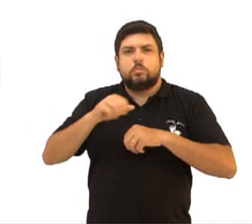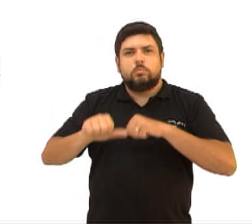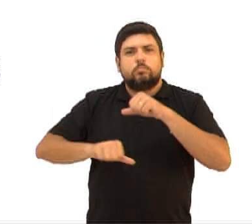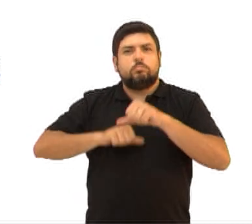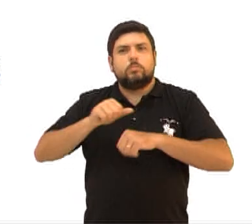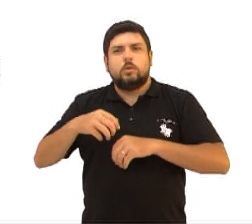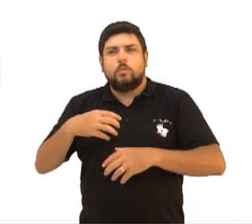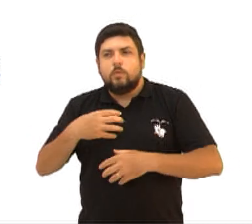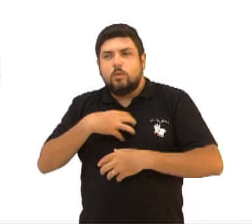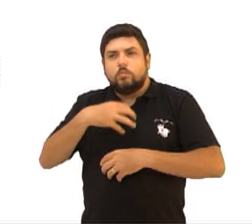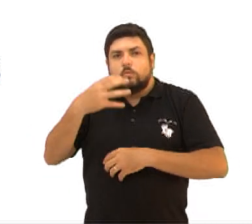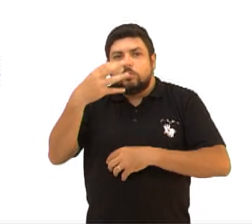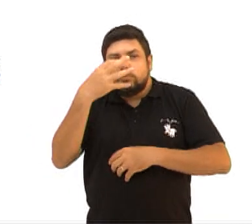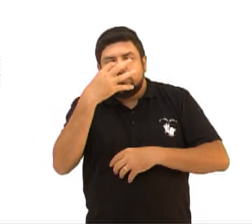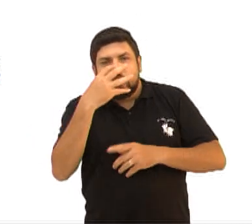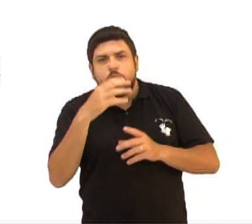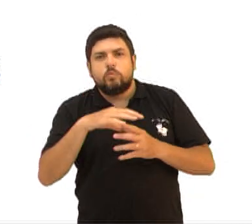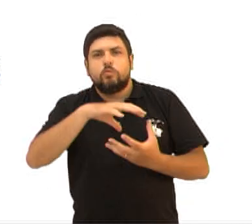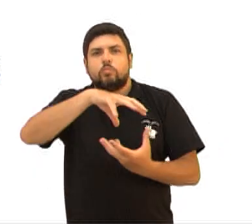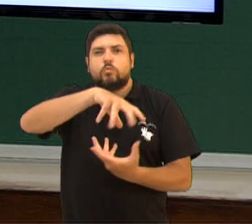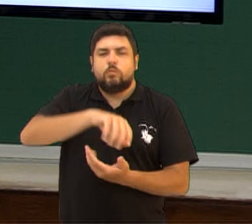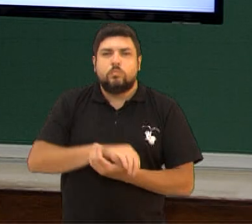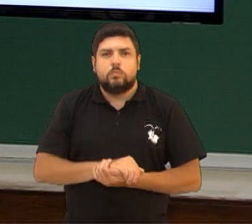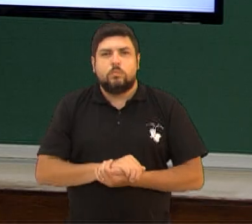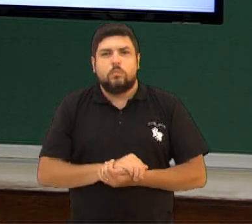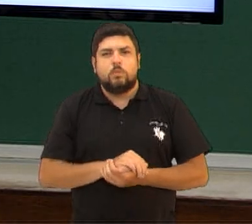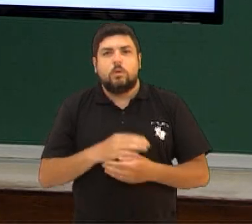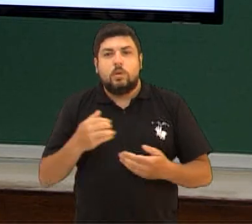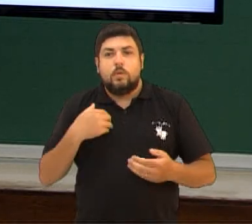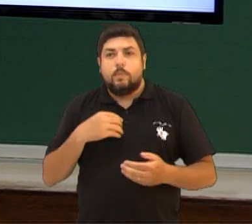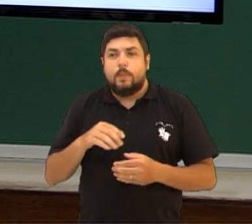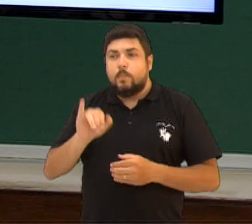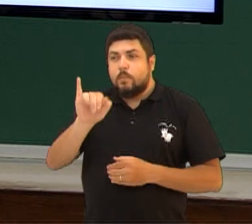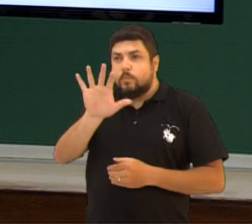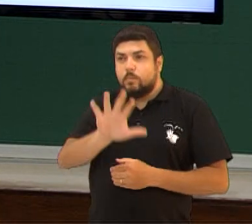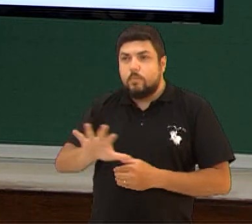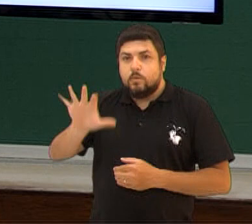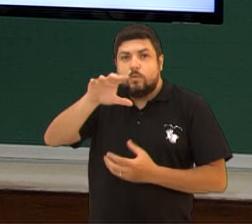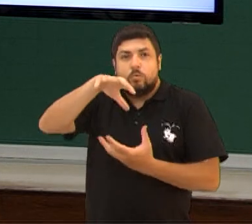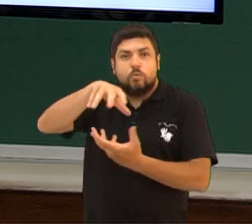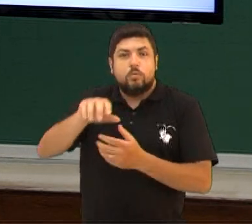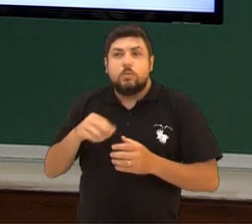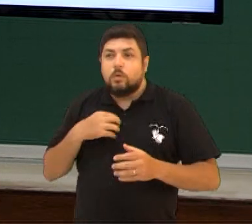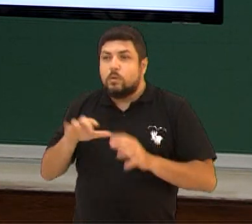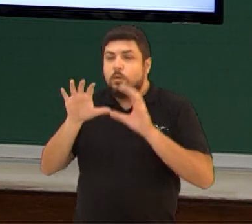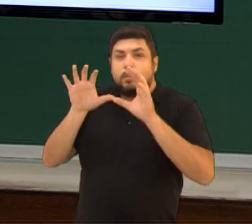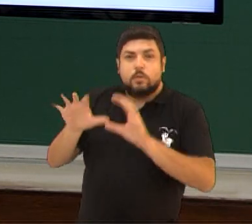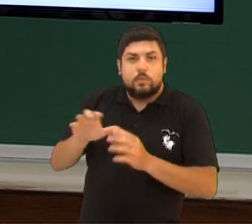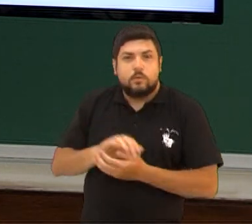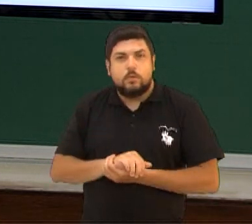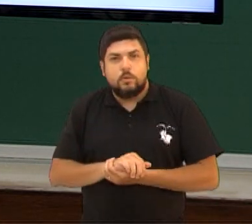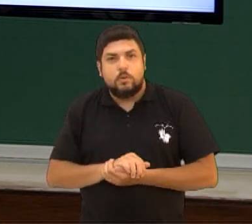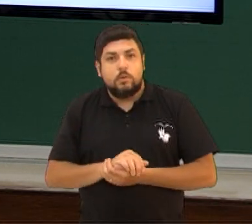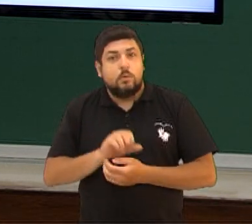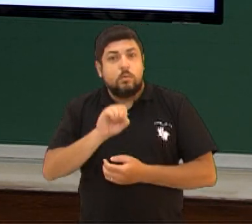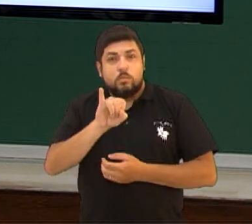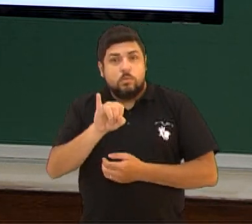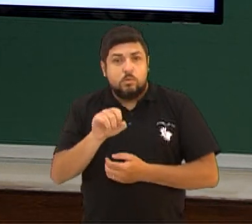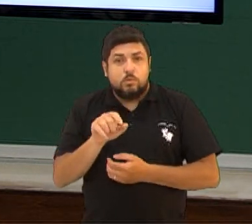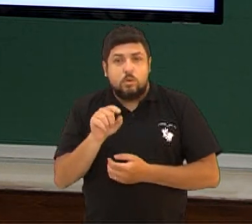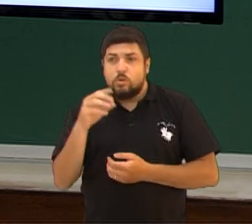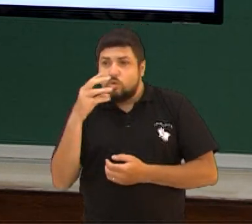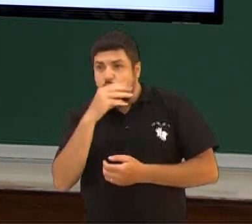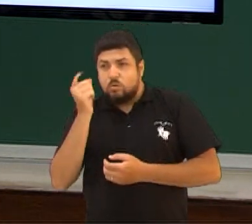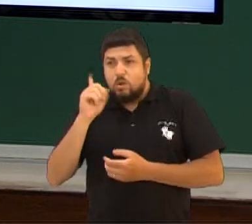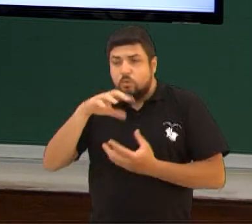sociedade e do mundo. Então você recebe ali uma imagem padronizada de mundo. Ó, o mundo é assim assado. Se você não gosta dessa imagem do mundo,